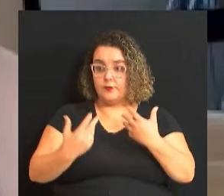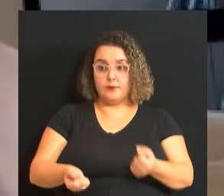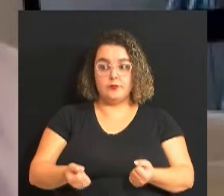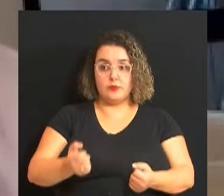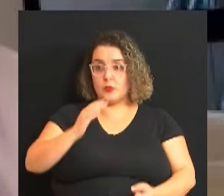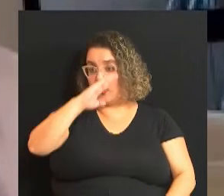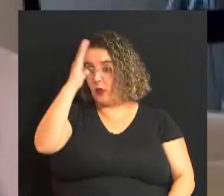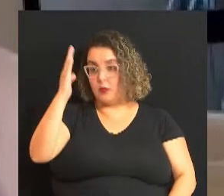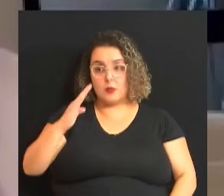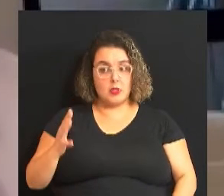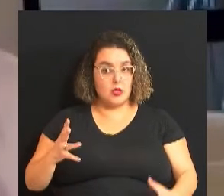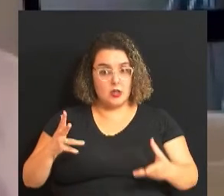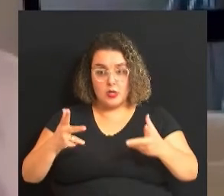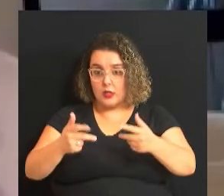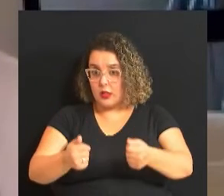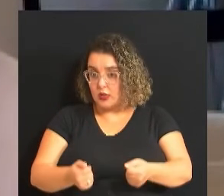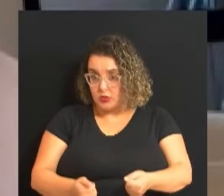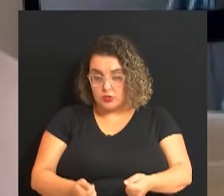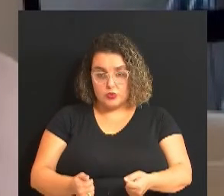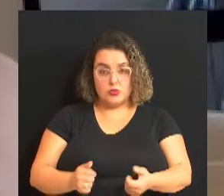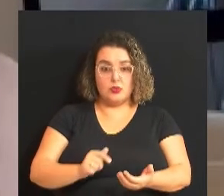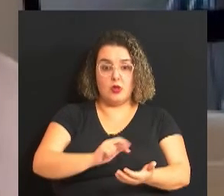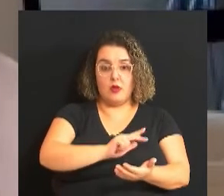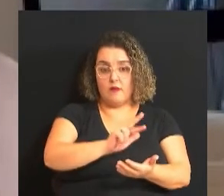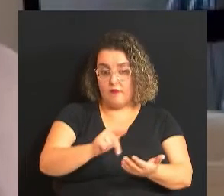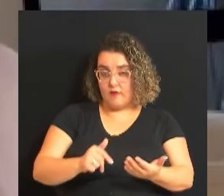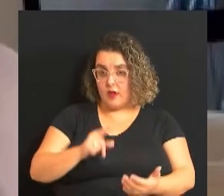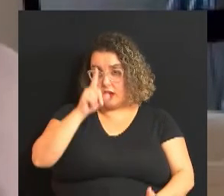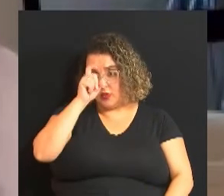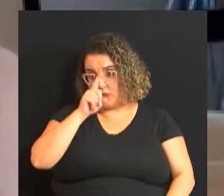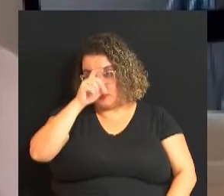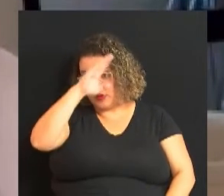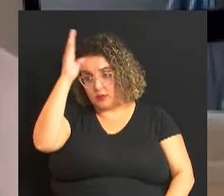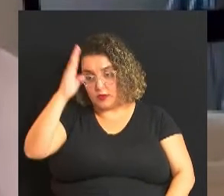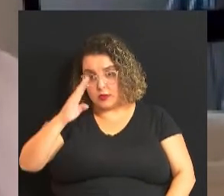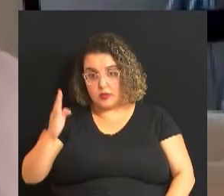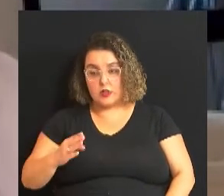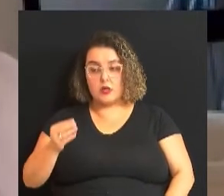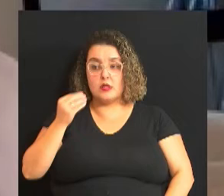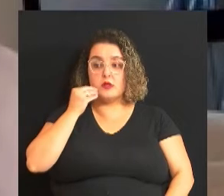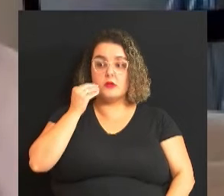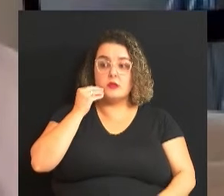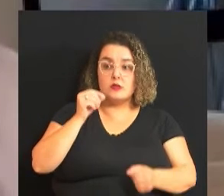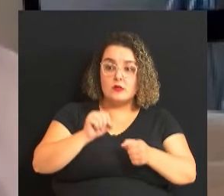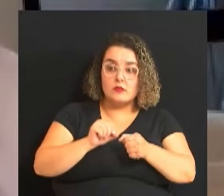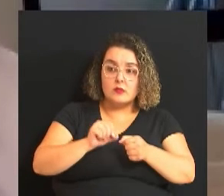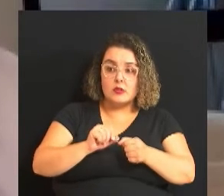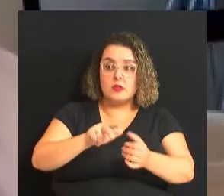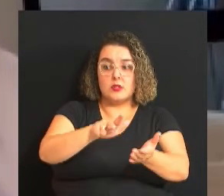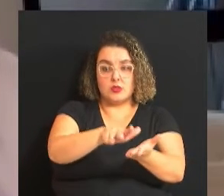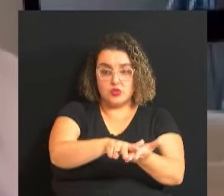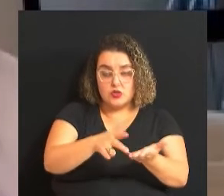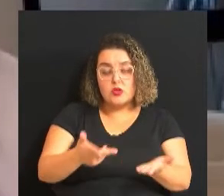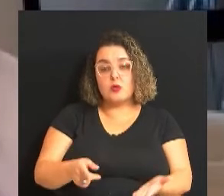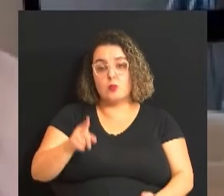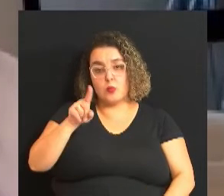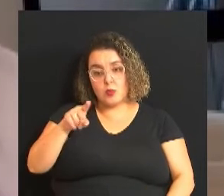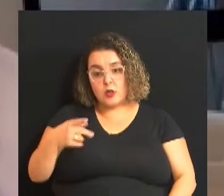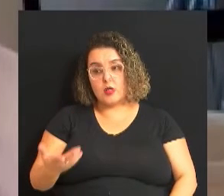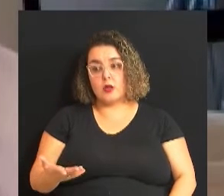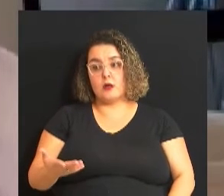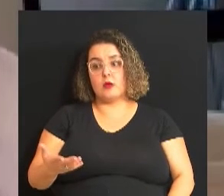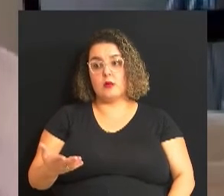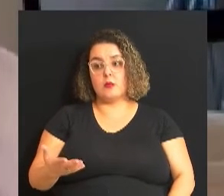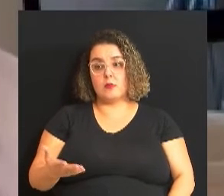inteiro, que circularam em vários hospitais pelo Brasil, tentando fazer essa internação, justamente para